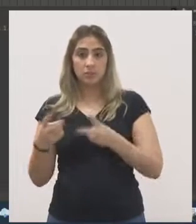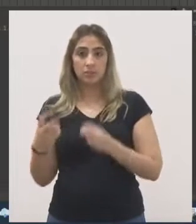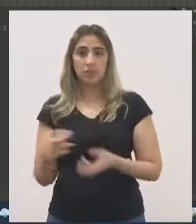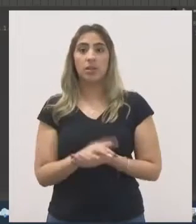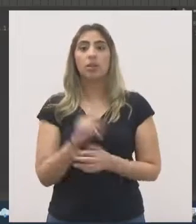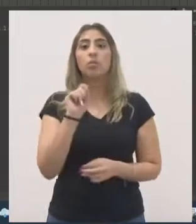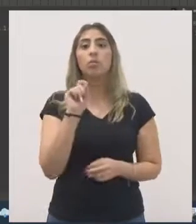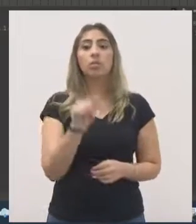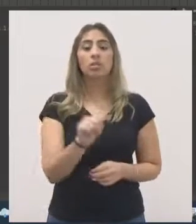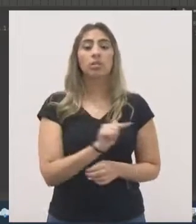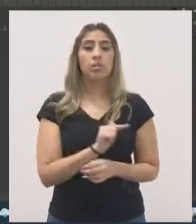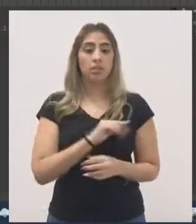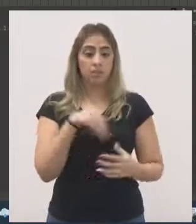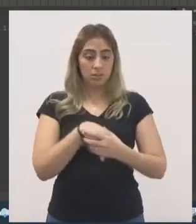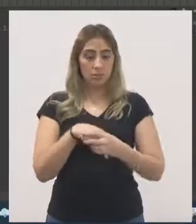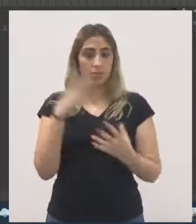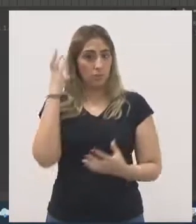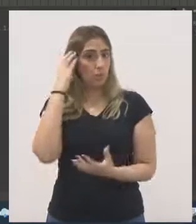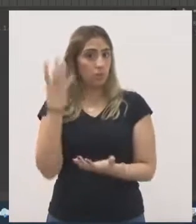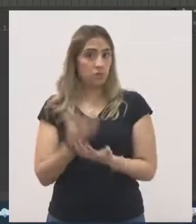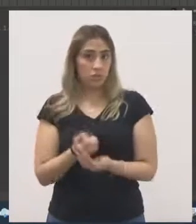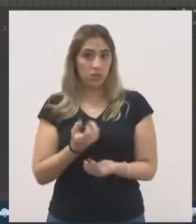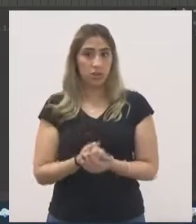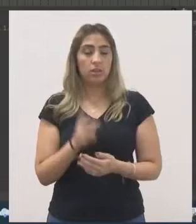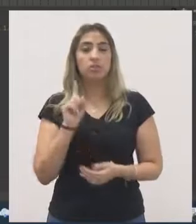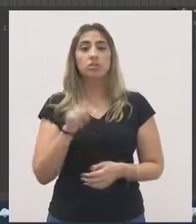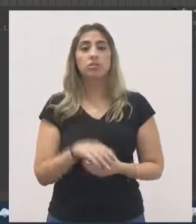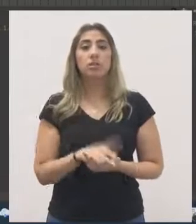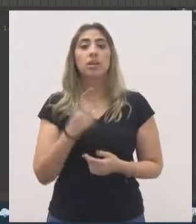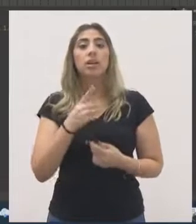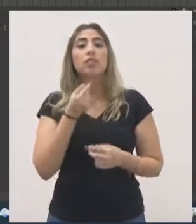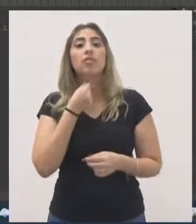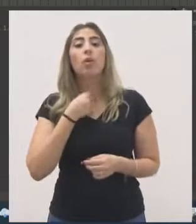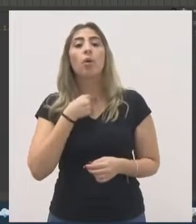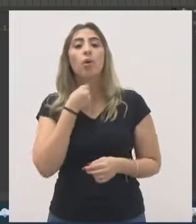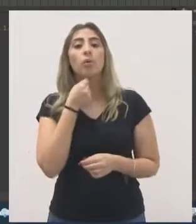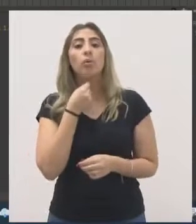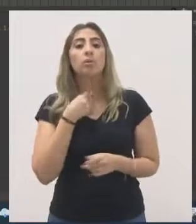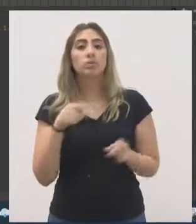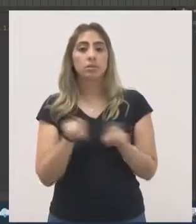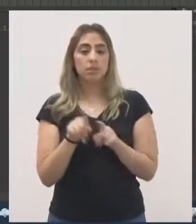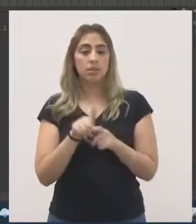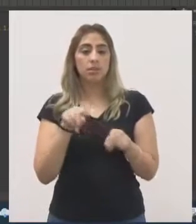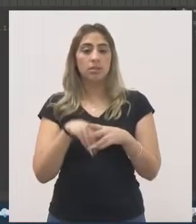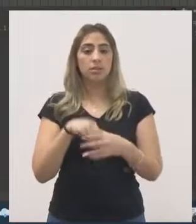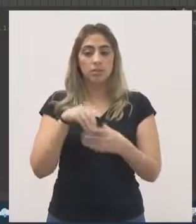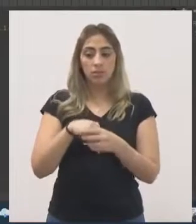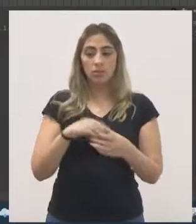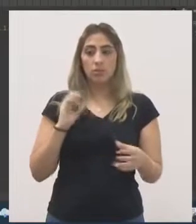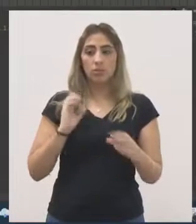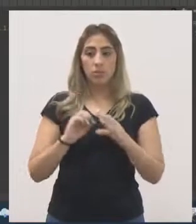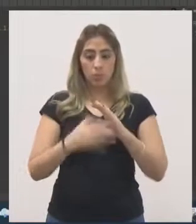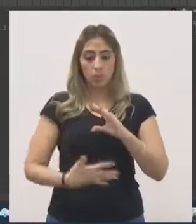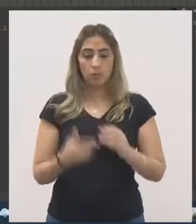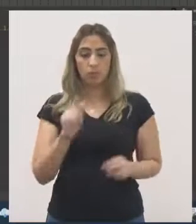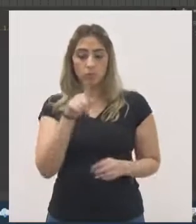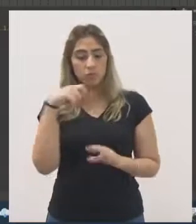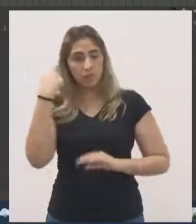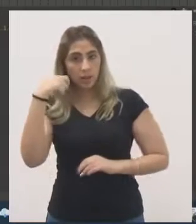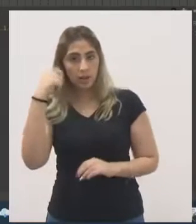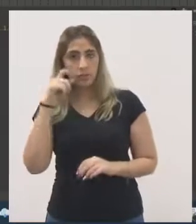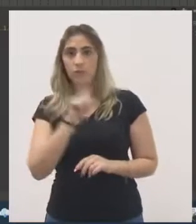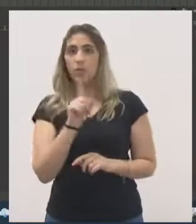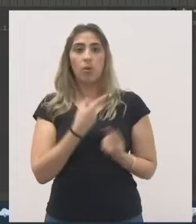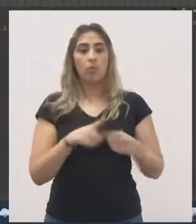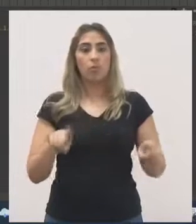que prevalece, né, no podcast são as vozes, né? É o conteúdo que você gravou e não a música